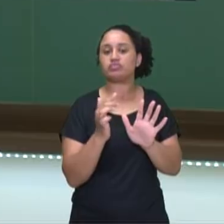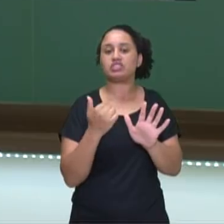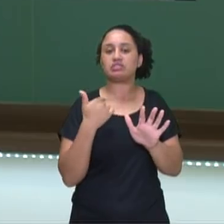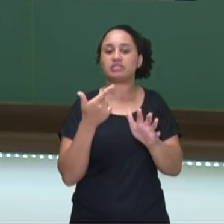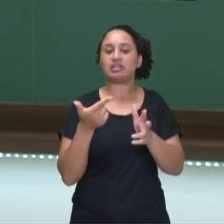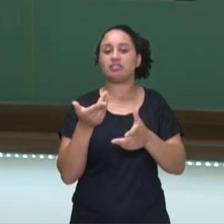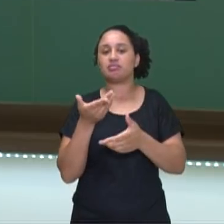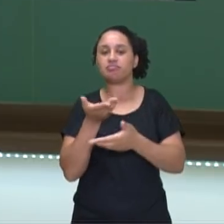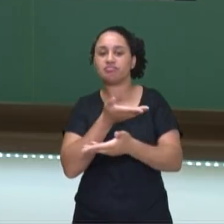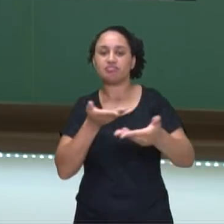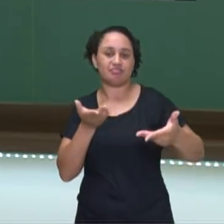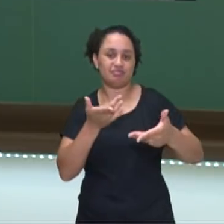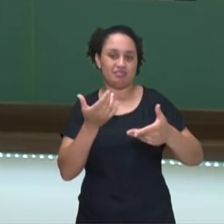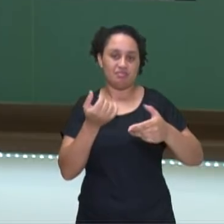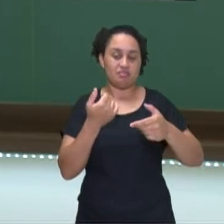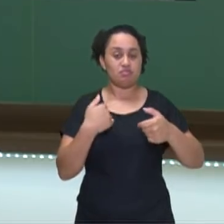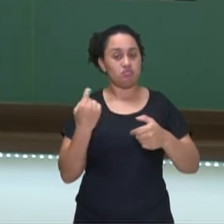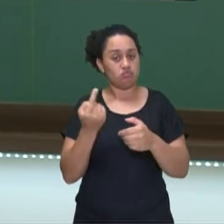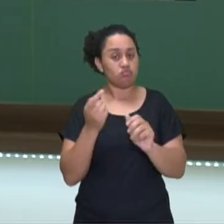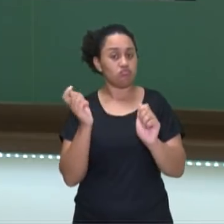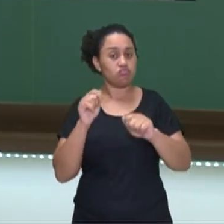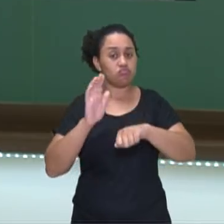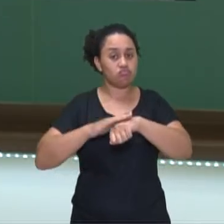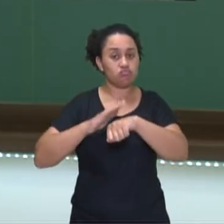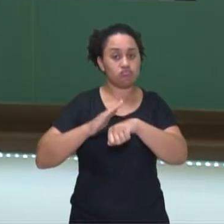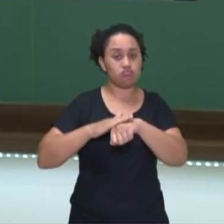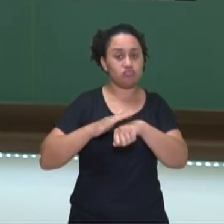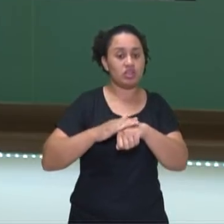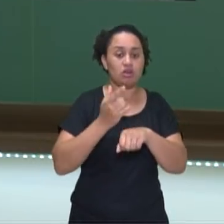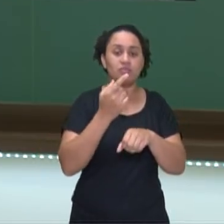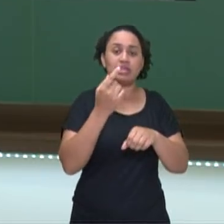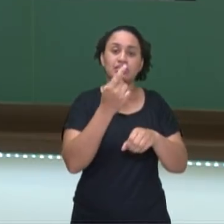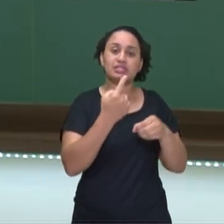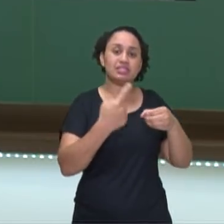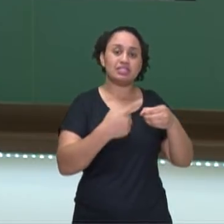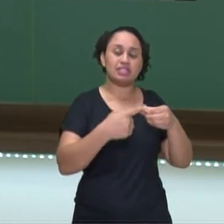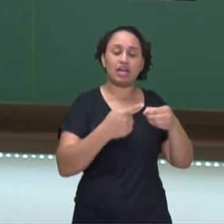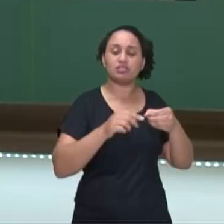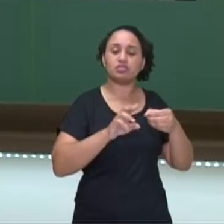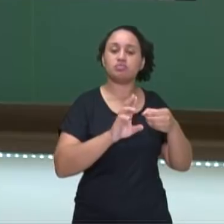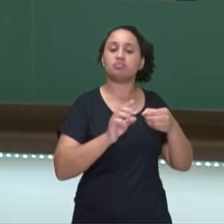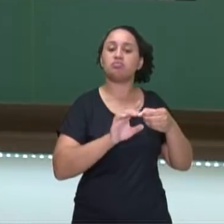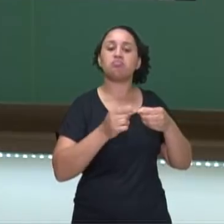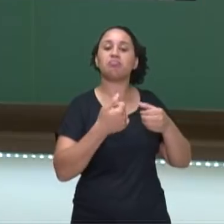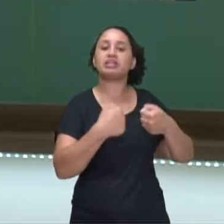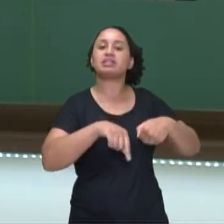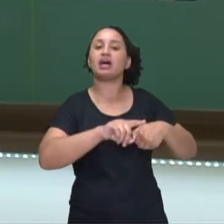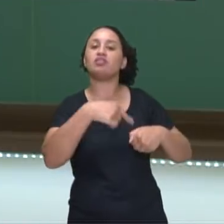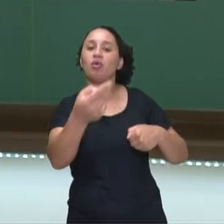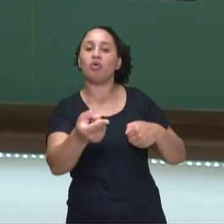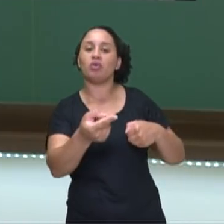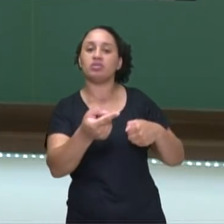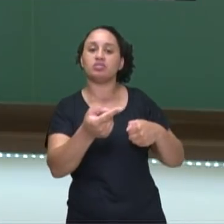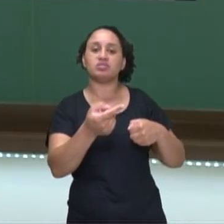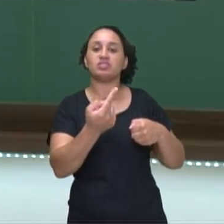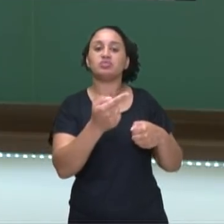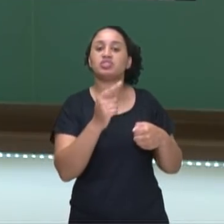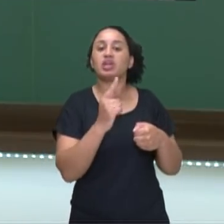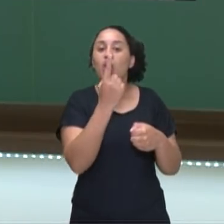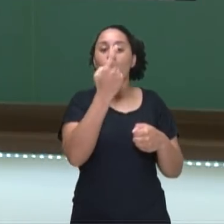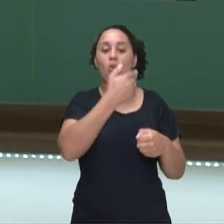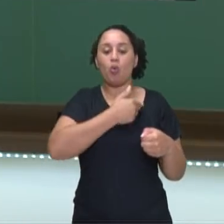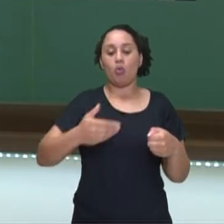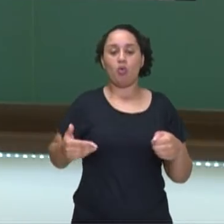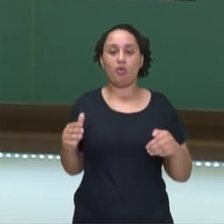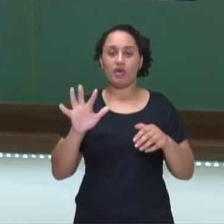si. Então, cada cidade não dependia da outra e não respondiam ao mesmo governo central.